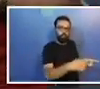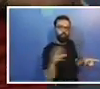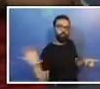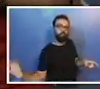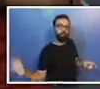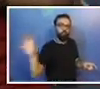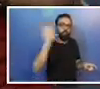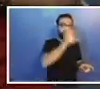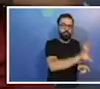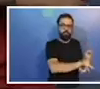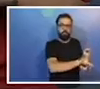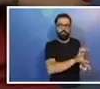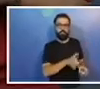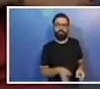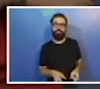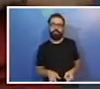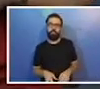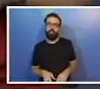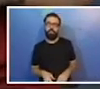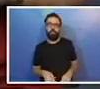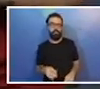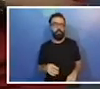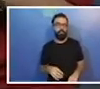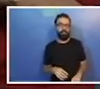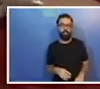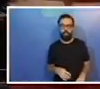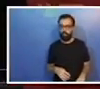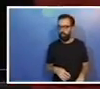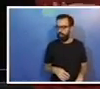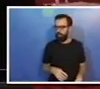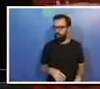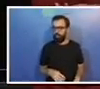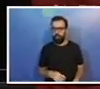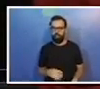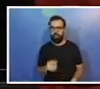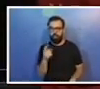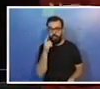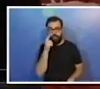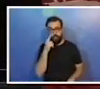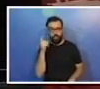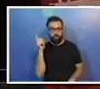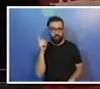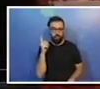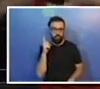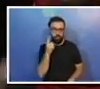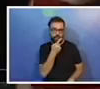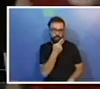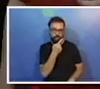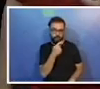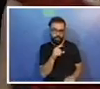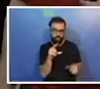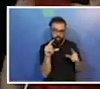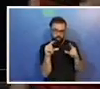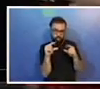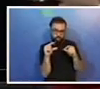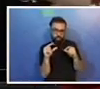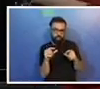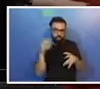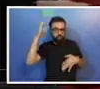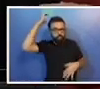Esse texto vai falar sobre o mico-estrela. O mico-estrela, esse primata, esse macaquinho